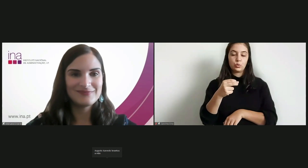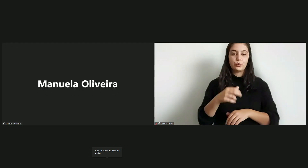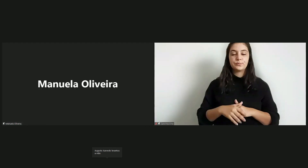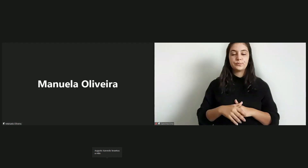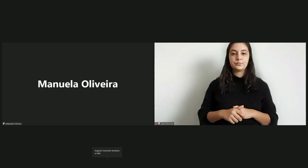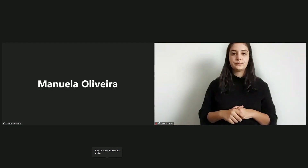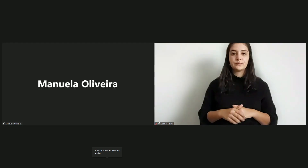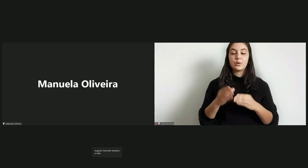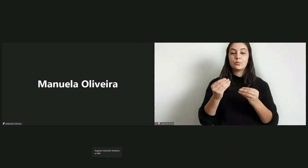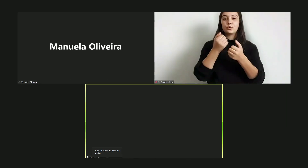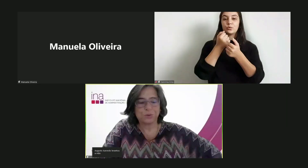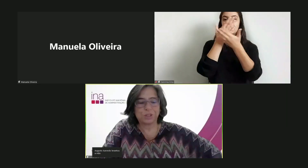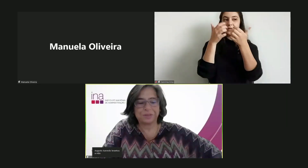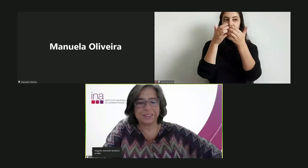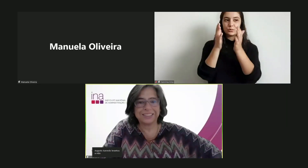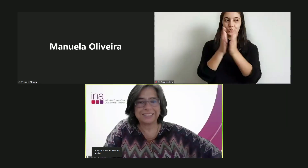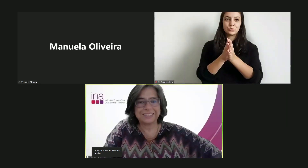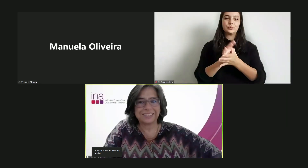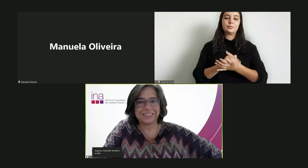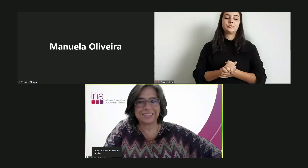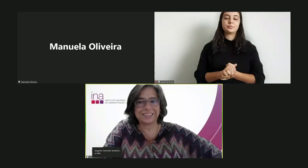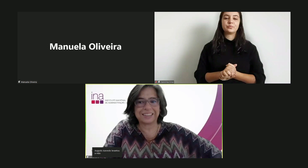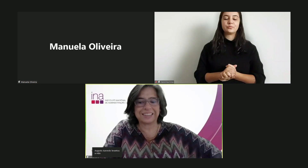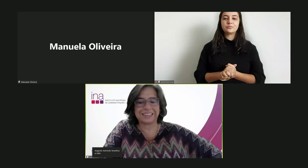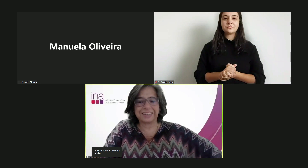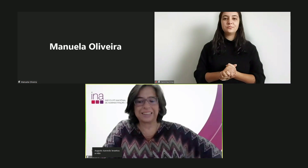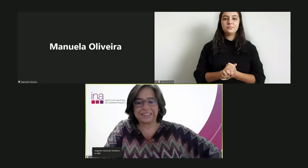Muito bom dia a todos. Gostava de